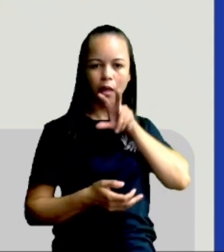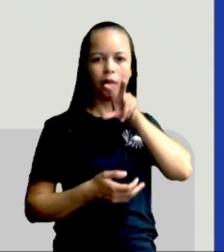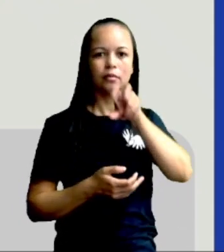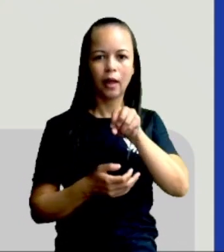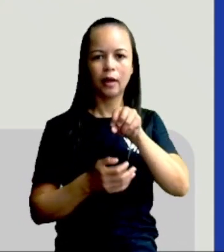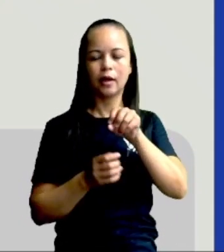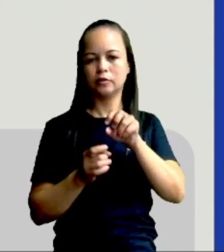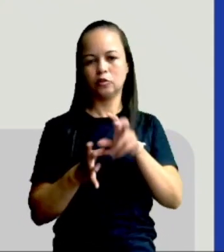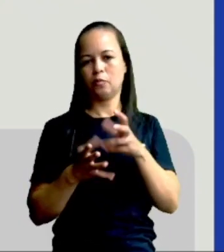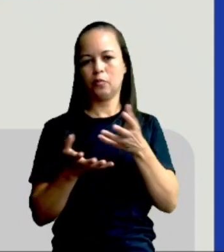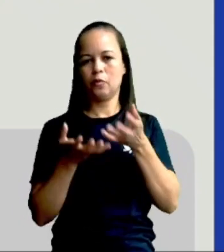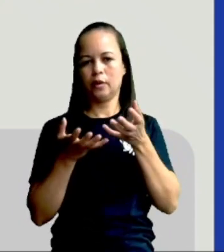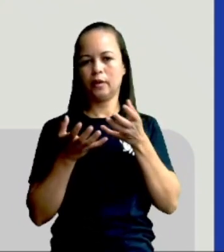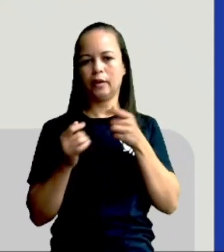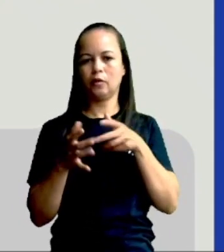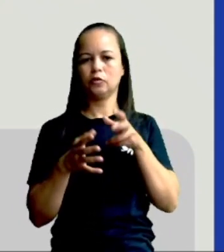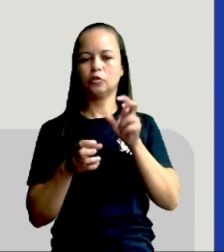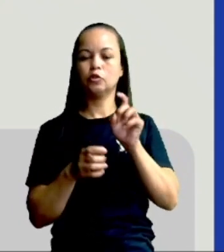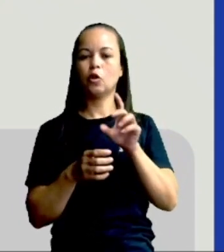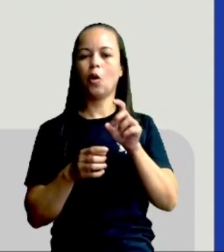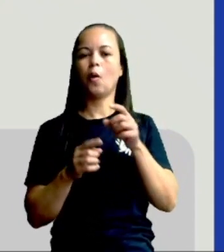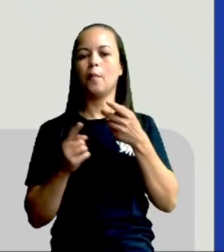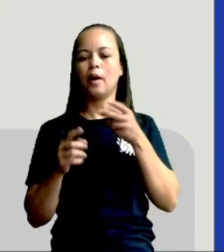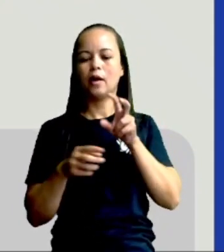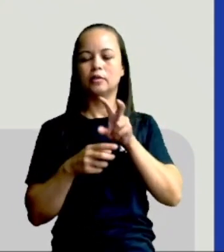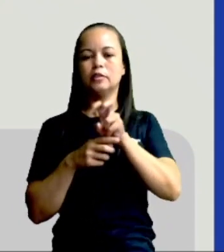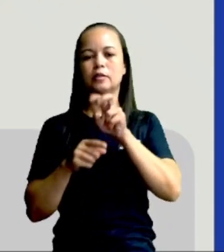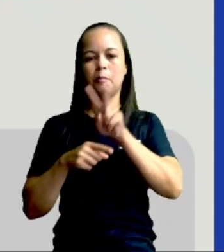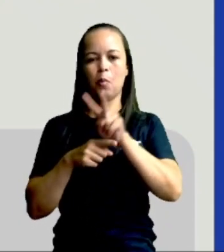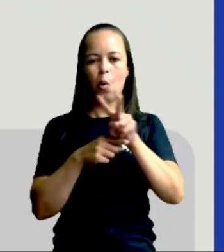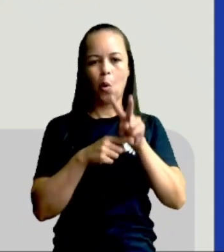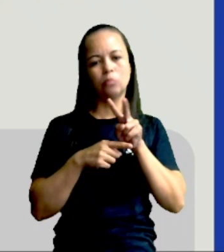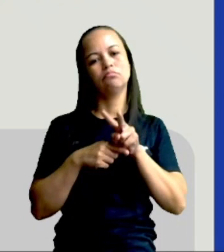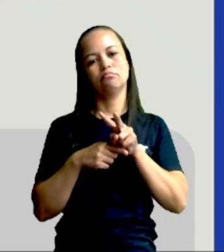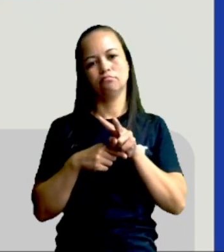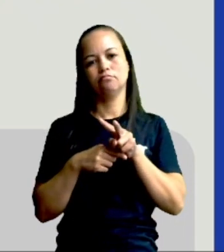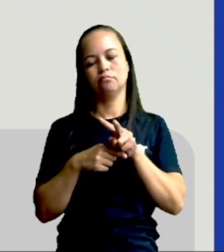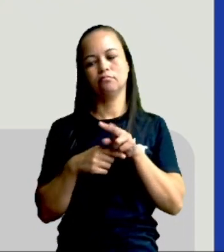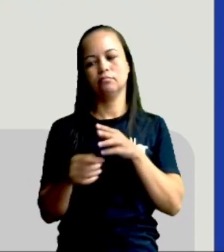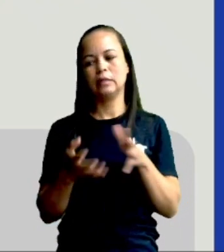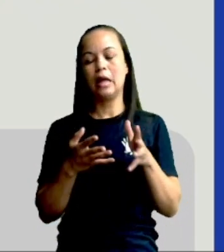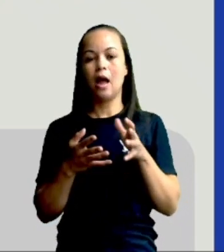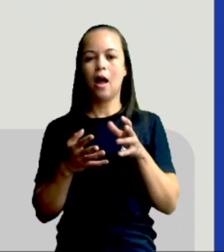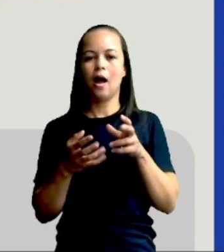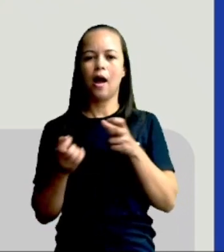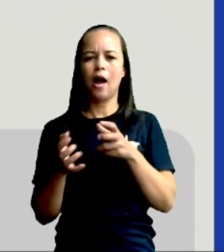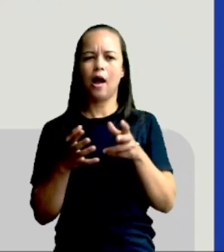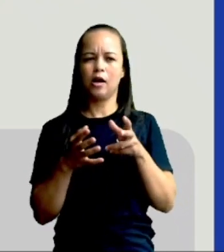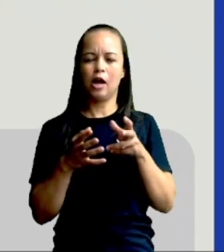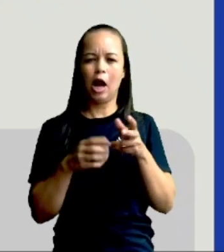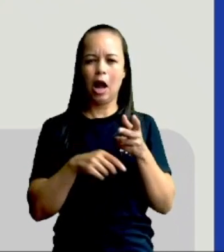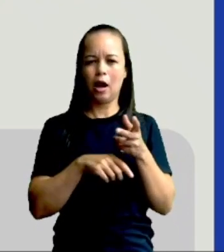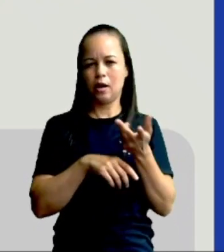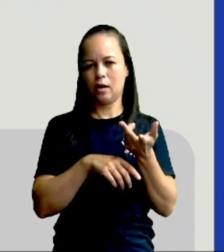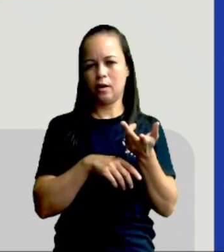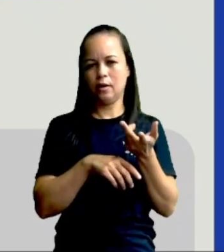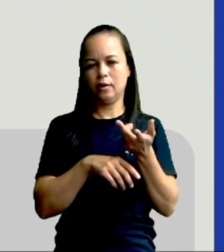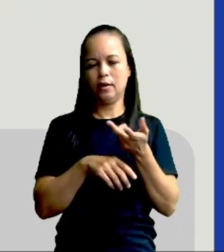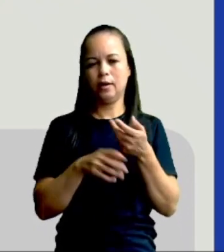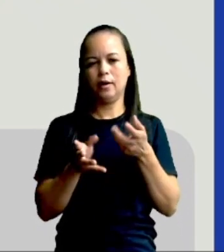só atacam para se defender. As cobras não vão atrás de seres humanos para